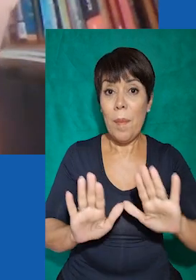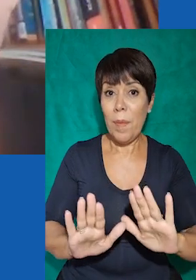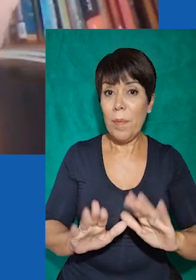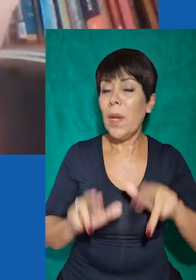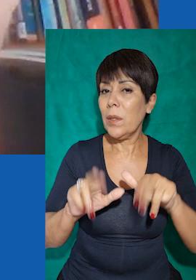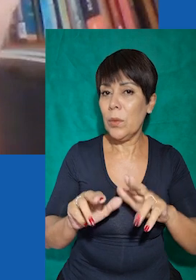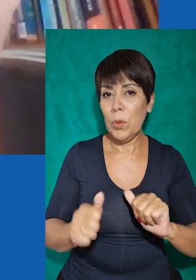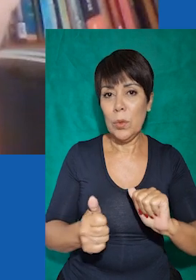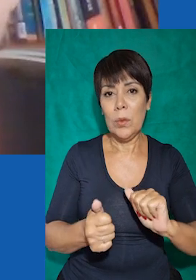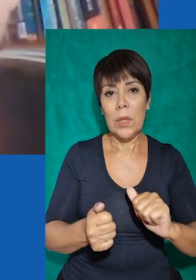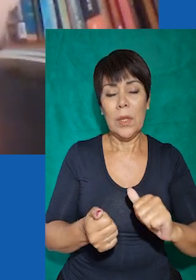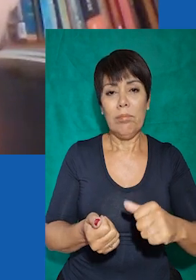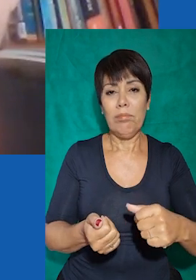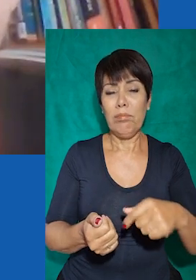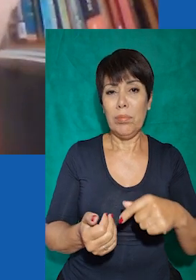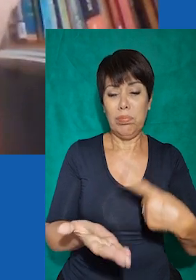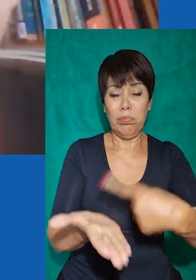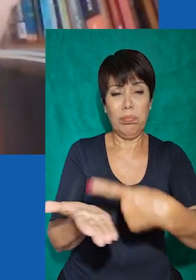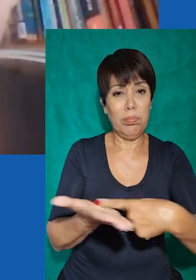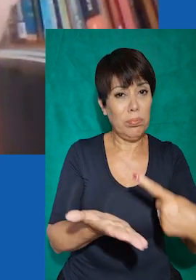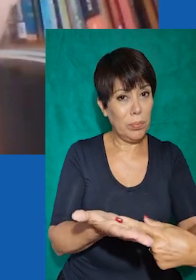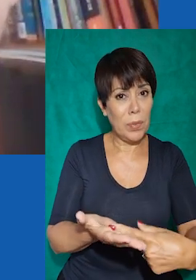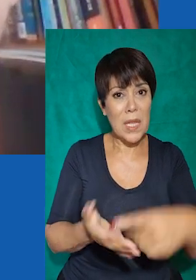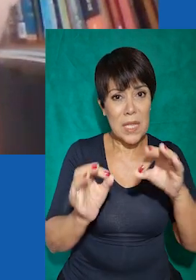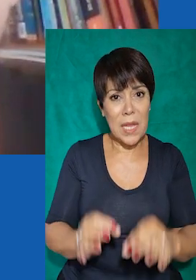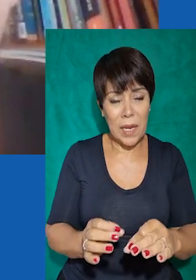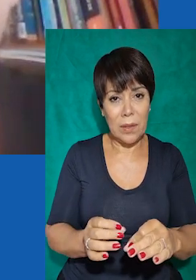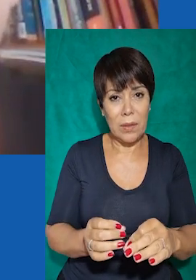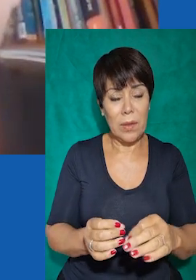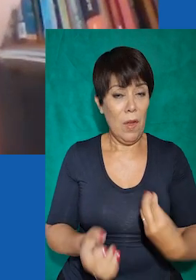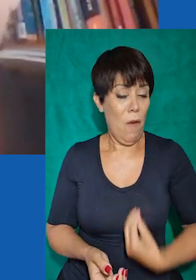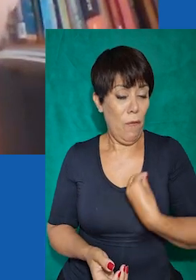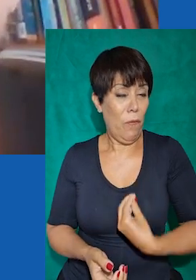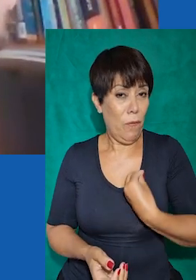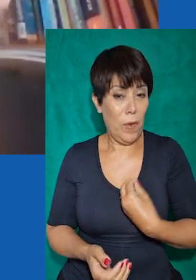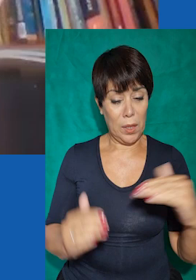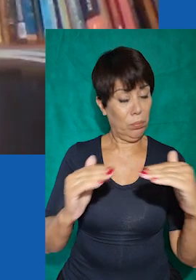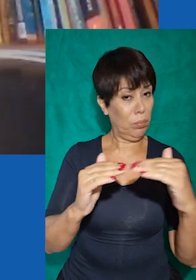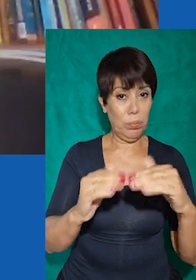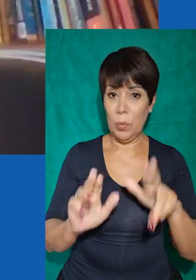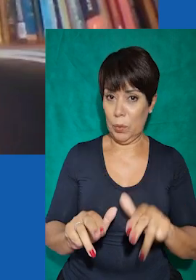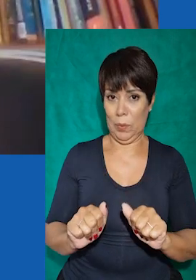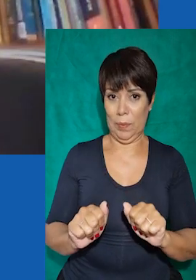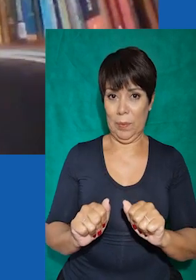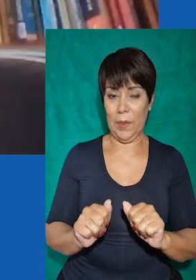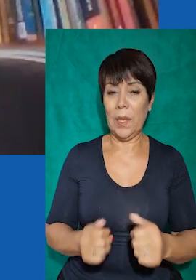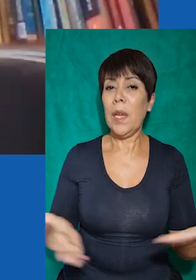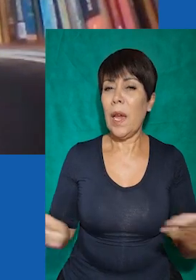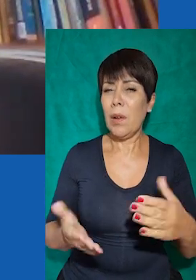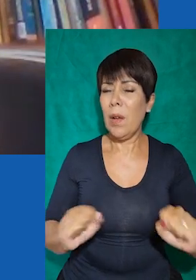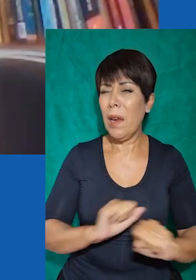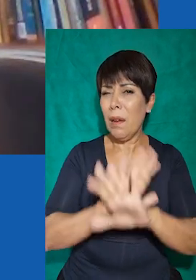foram adequadamente pensadas para suas condições concretas de vida. E isso ficou mais patente